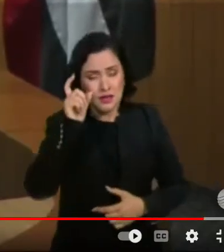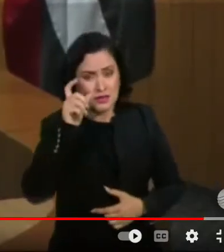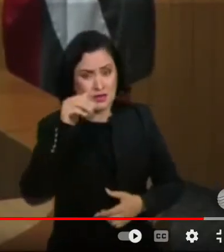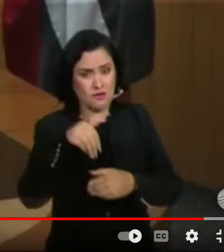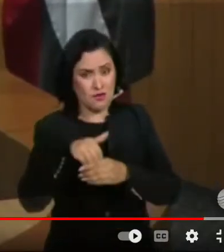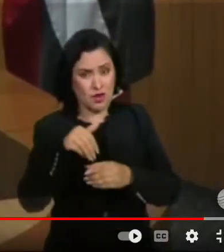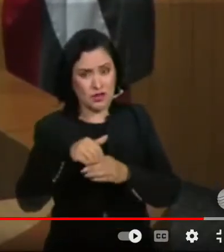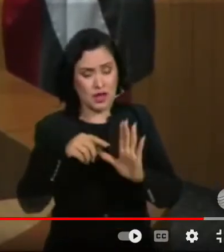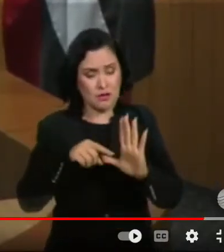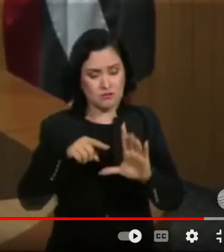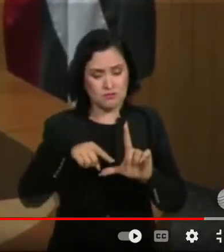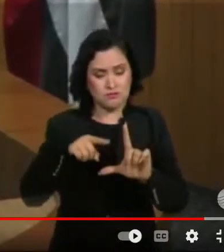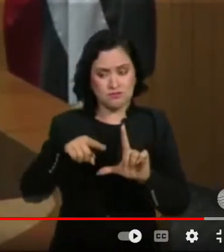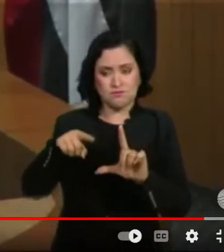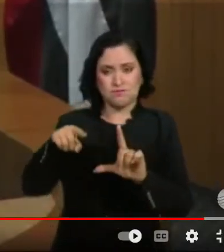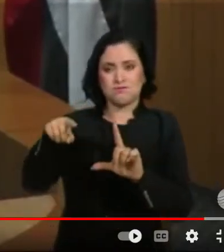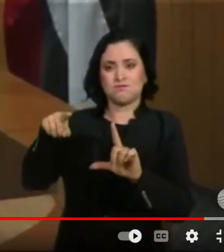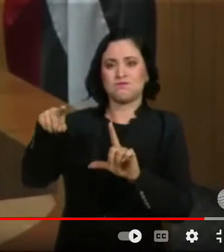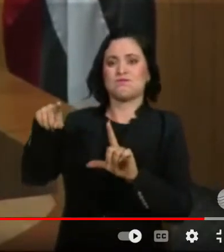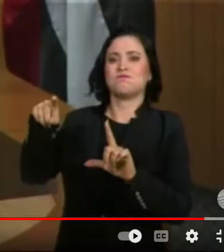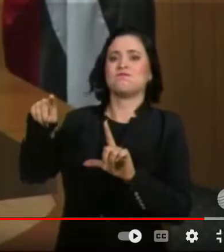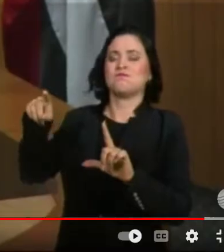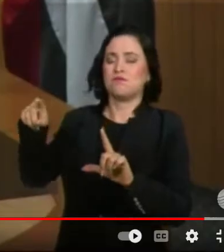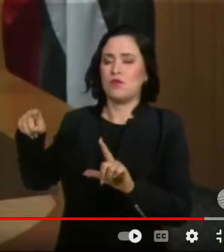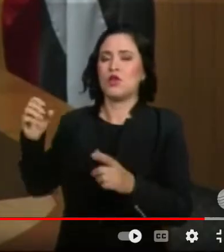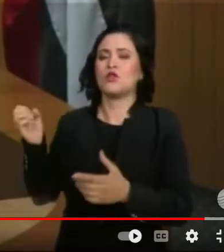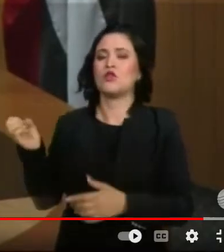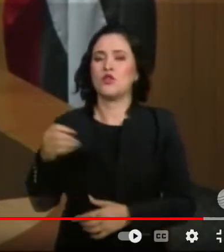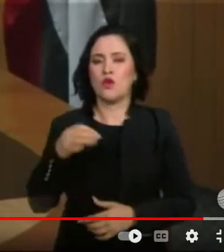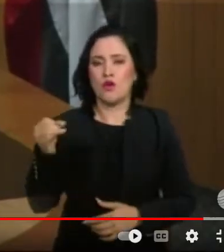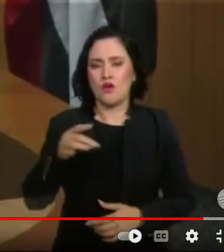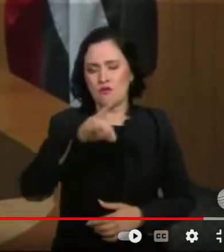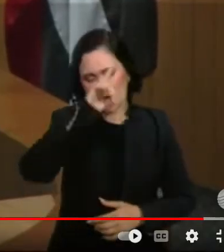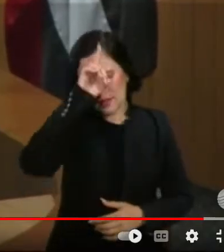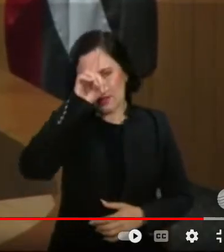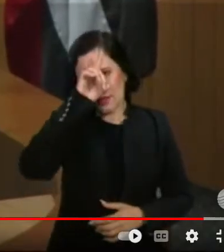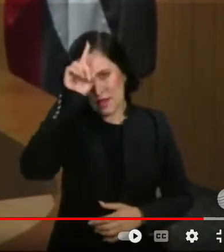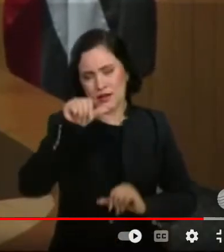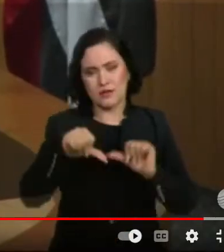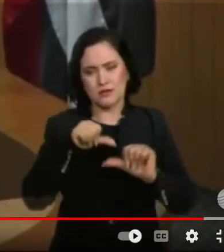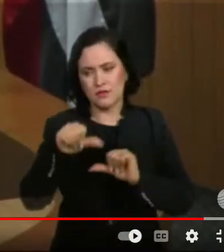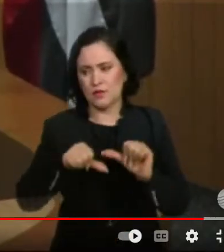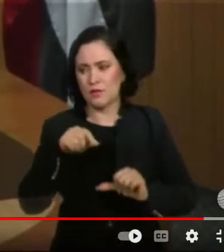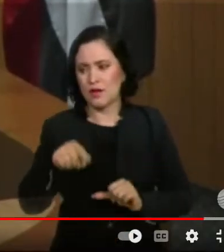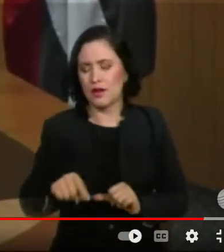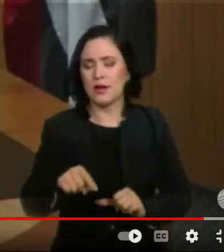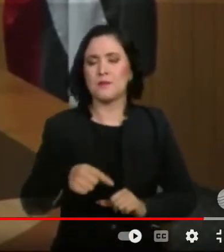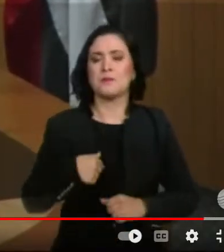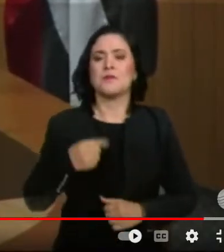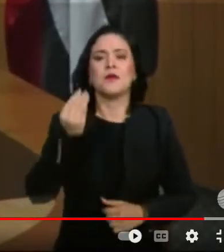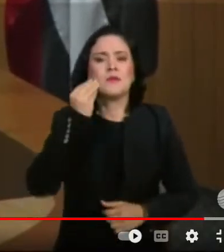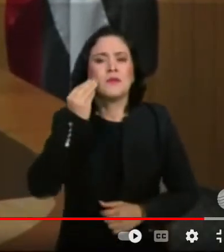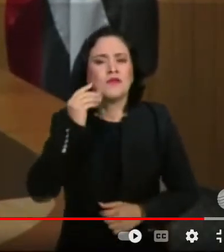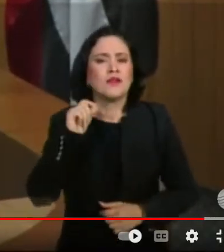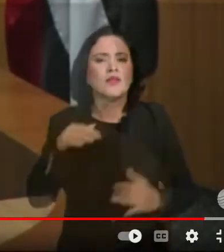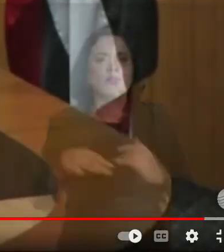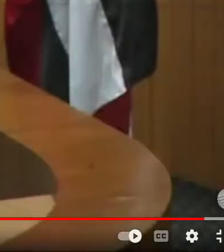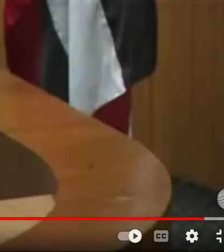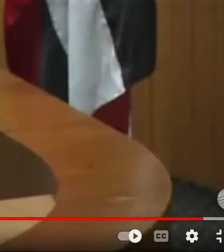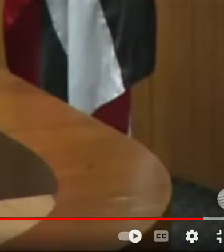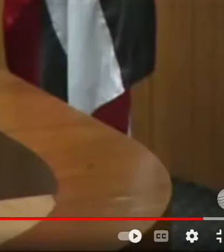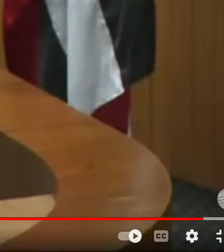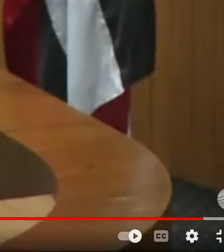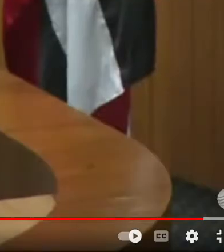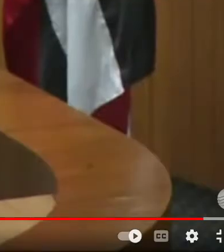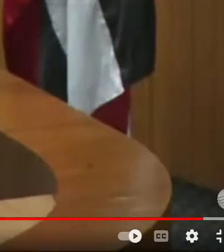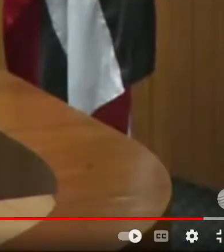trazendo novas ideias, mudanças para a cidade de Codó, e eu vejo a cidade querendo corrigir um erro. Eu